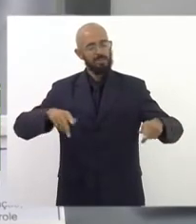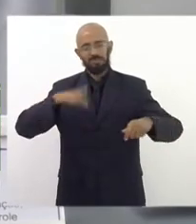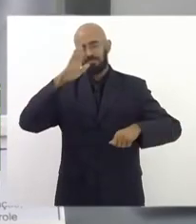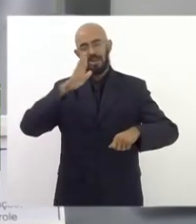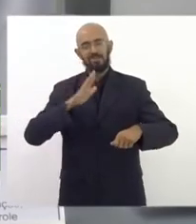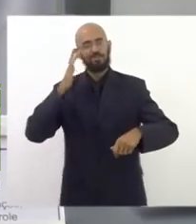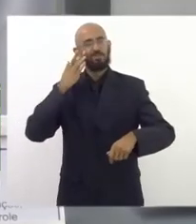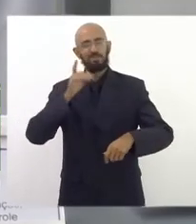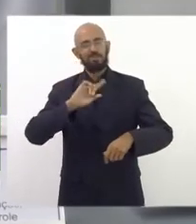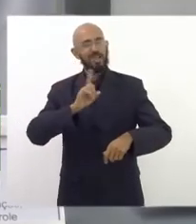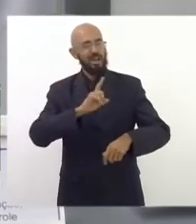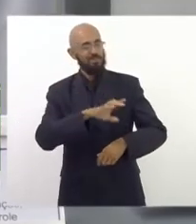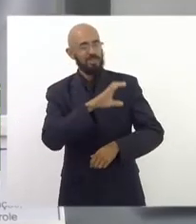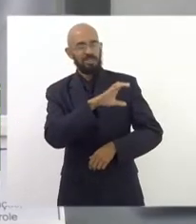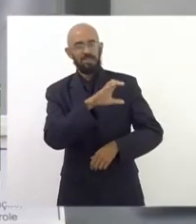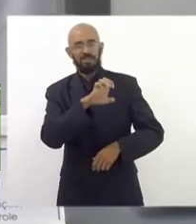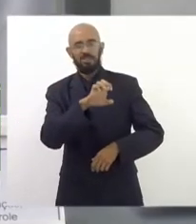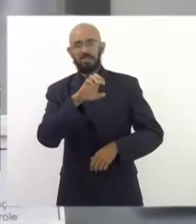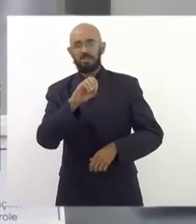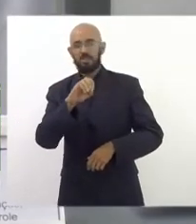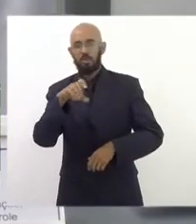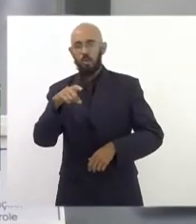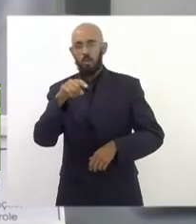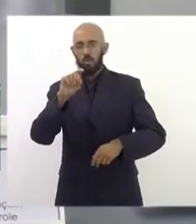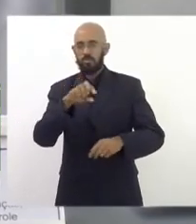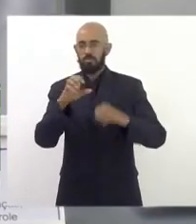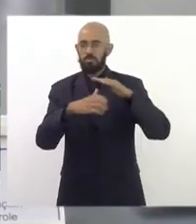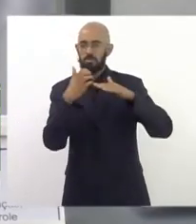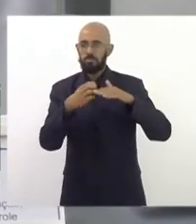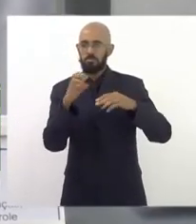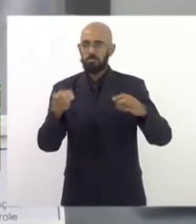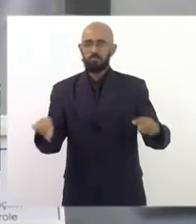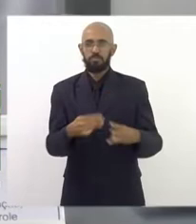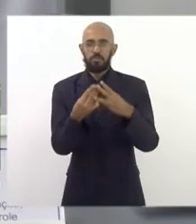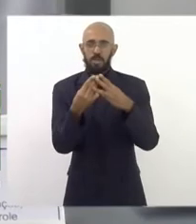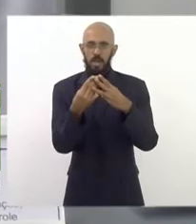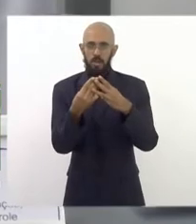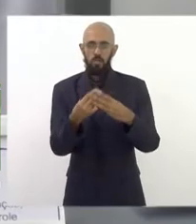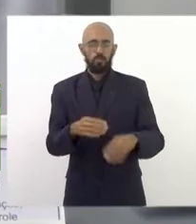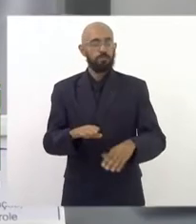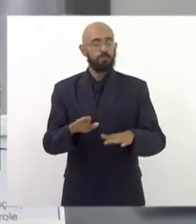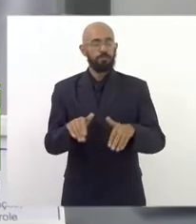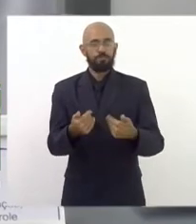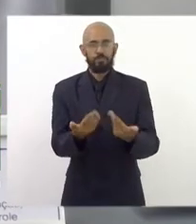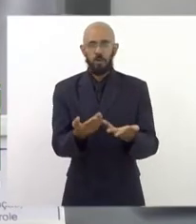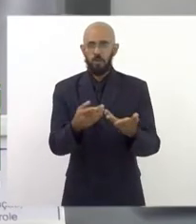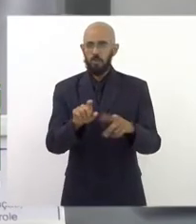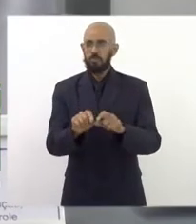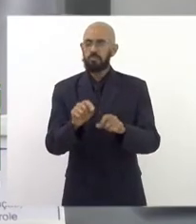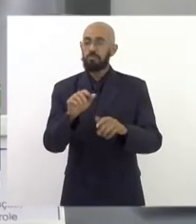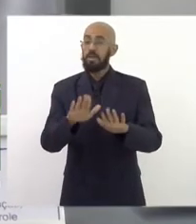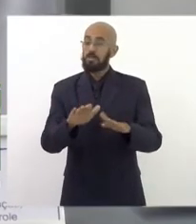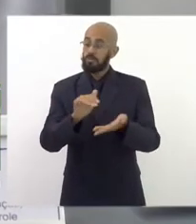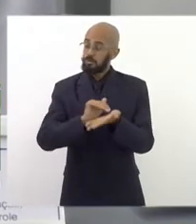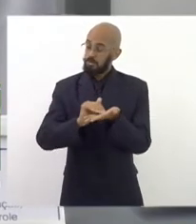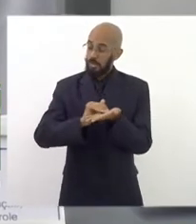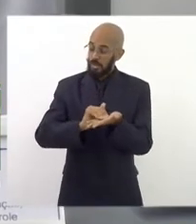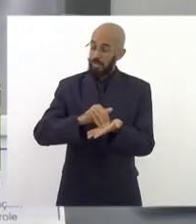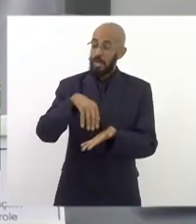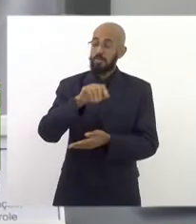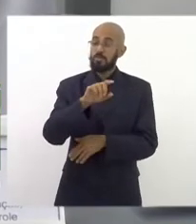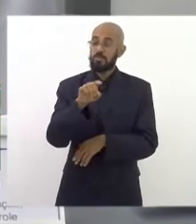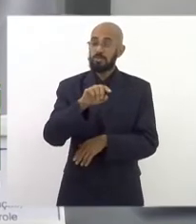mas ser CEO de uma empresa israelense. Mas o secretário Zamit foi um